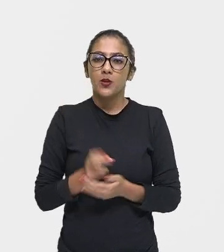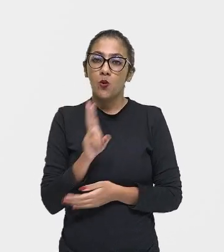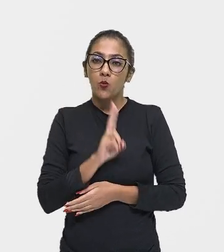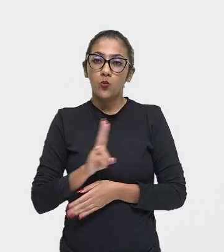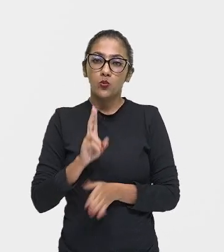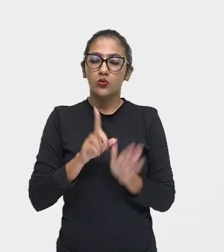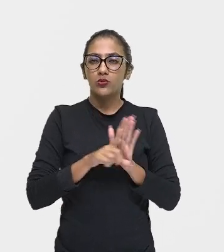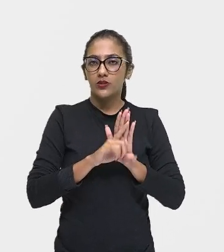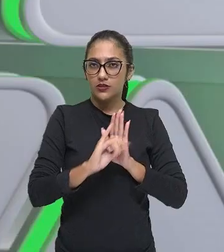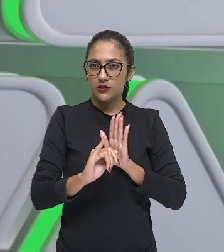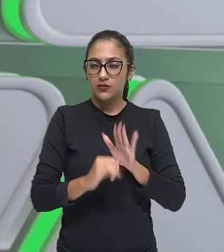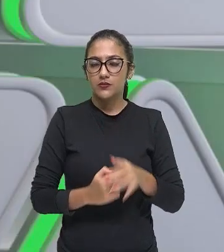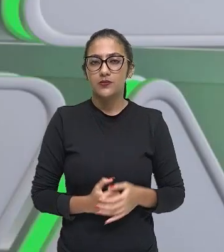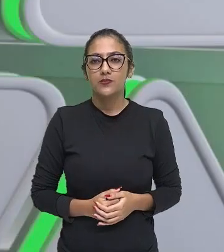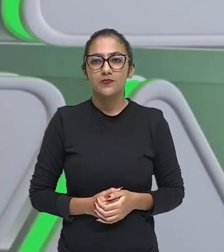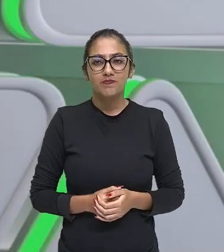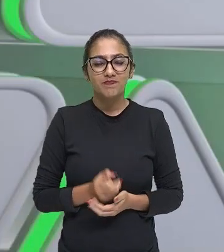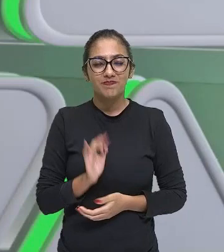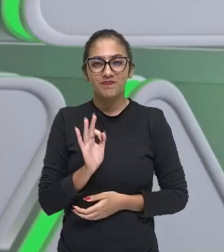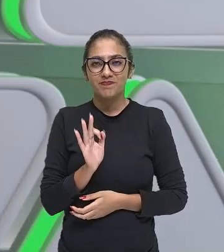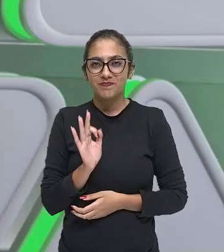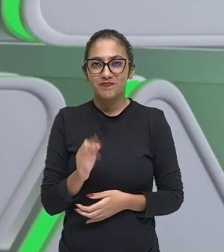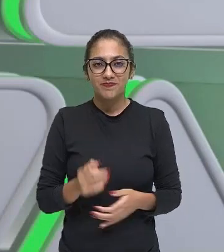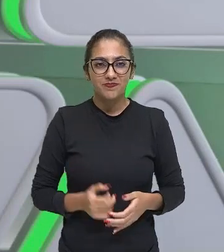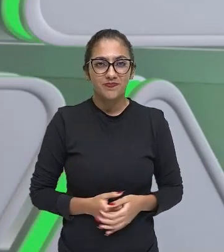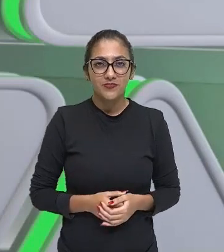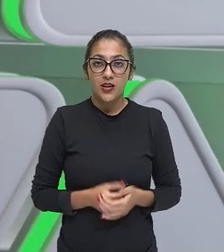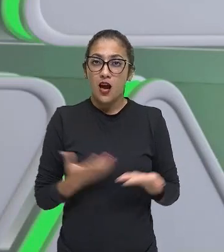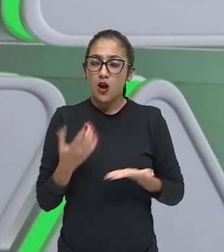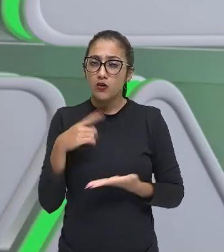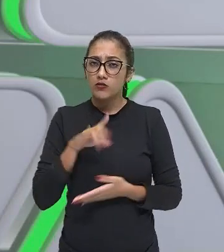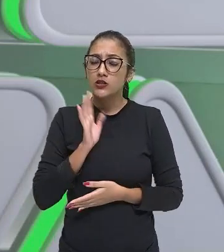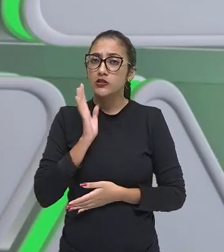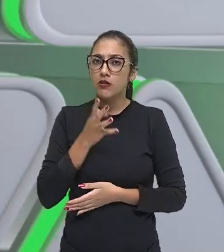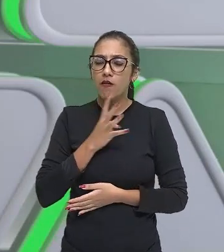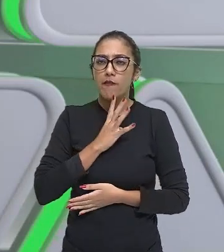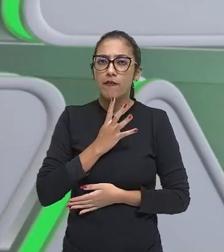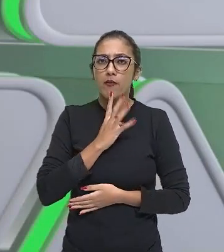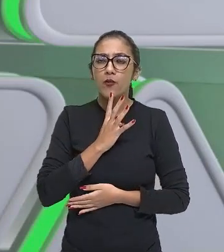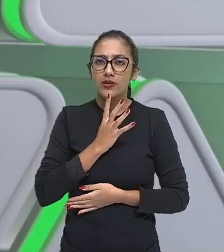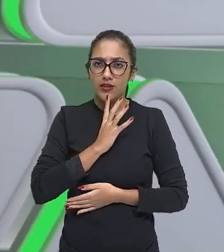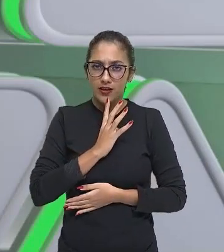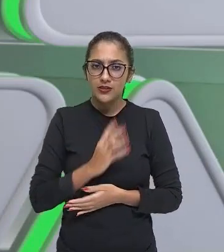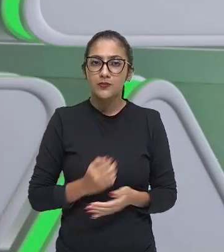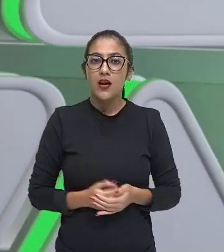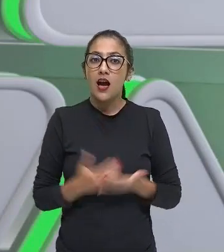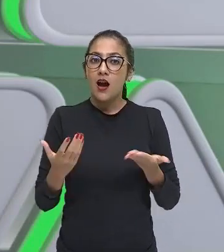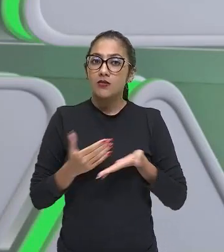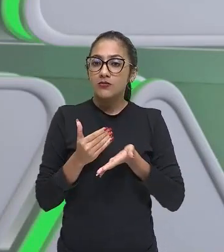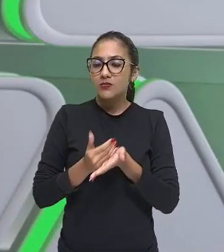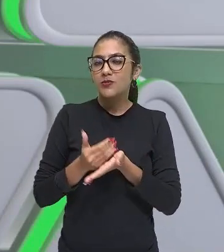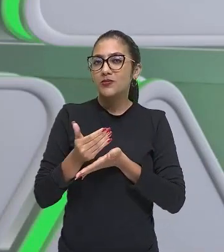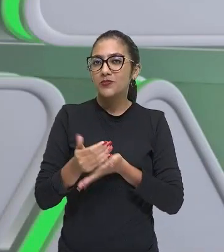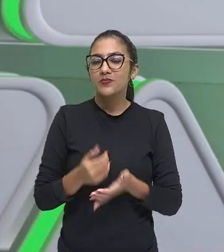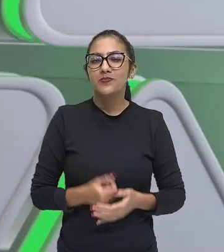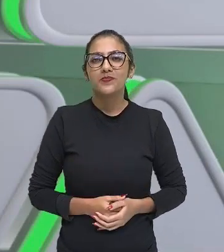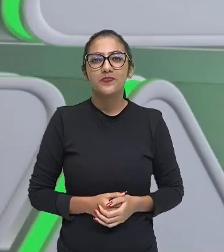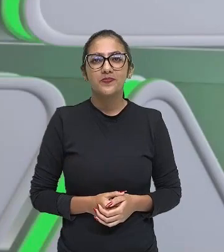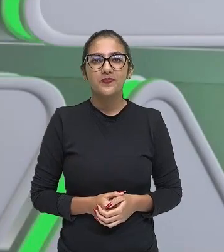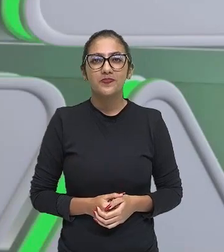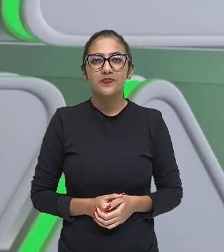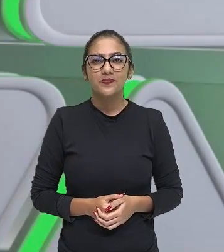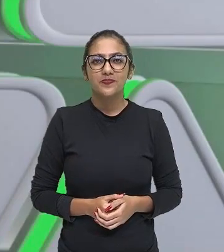das leis de Newton. Muito bem, agora que já estamos apresentados, vamos à nossa aula.